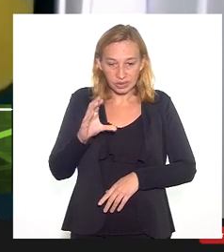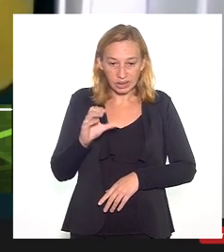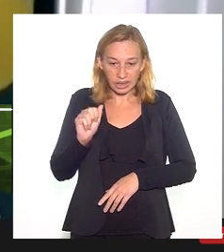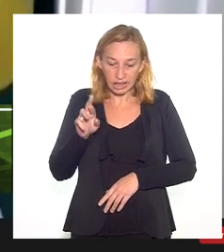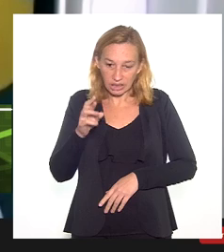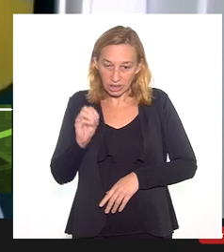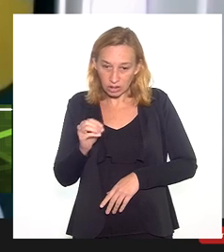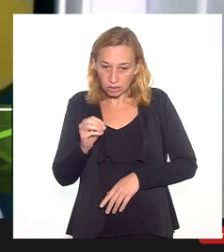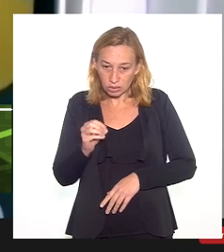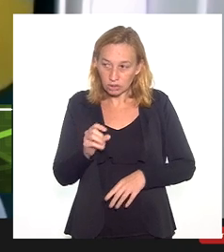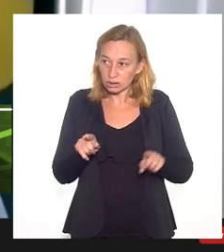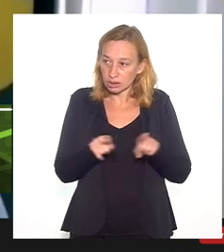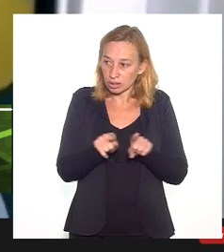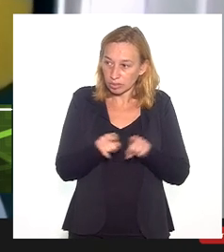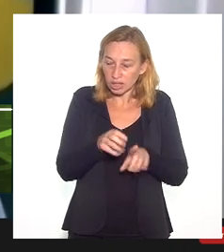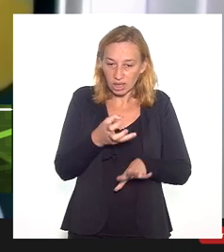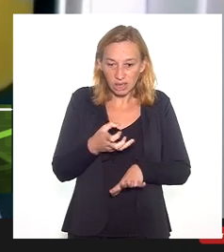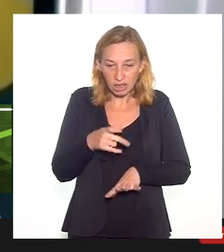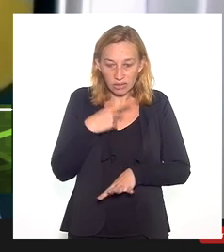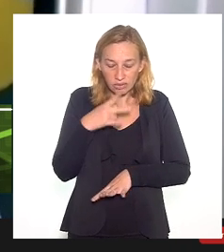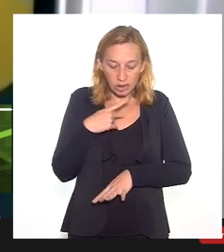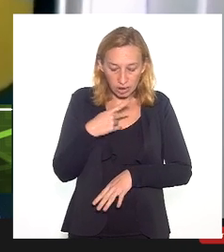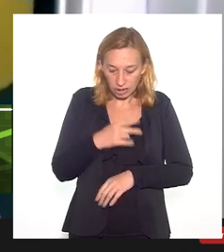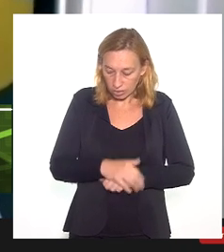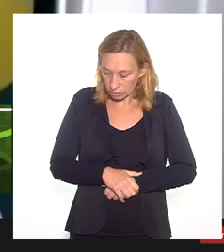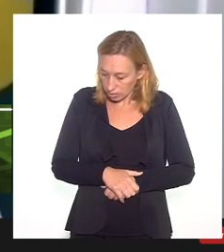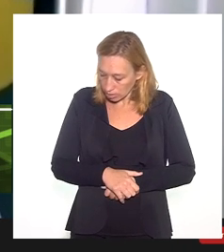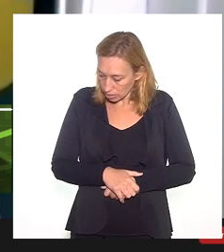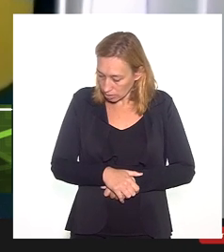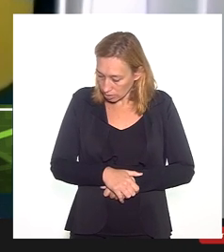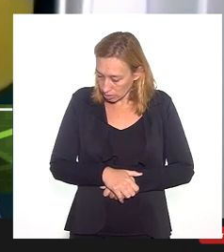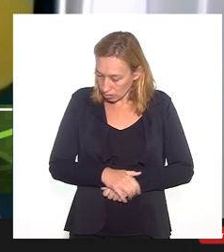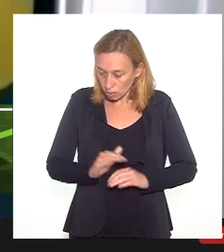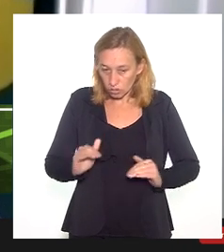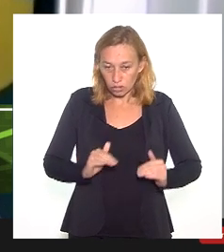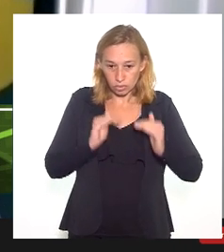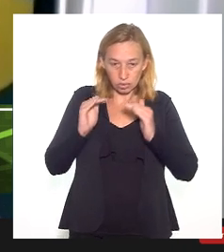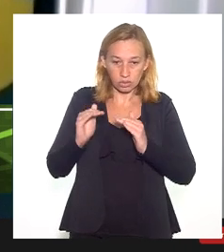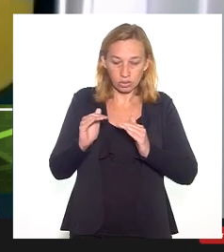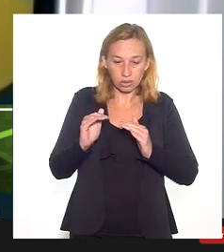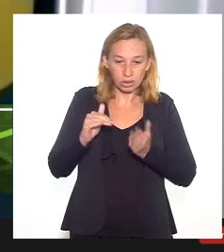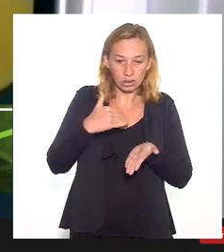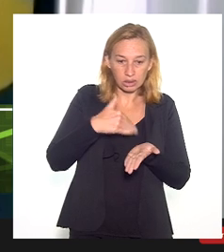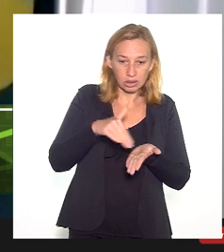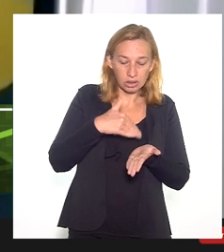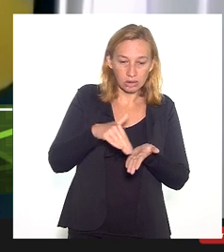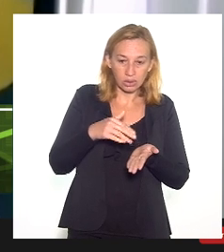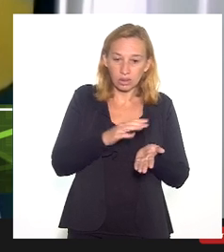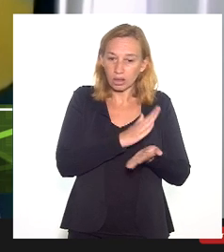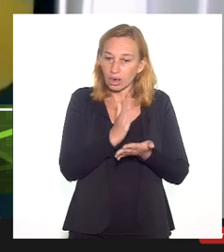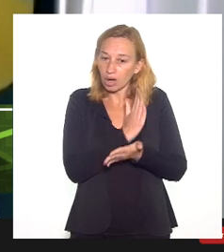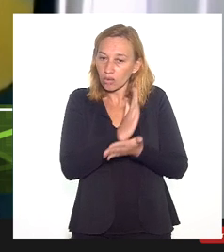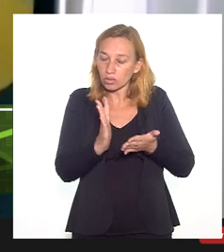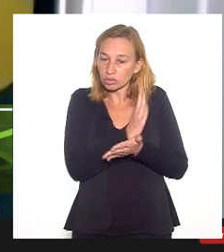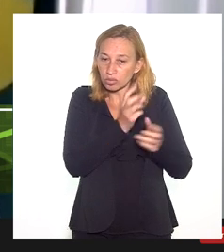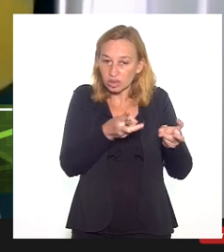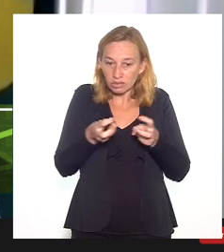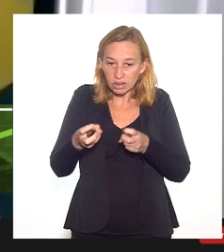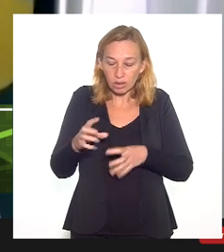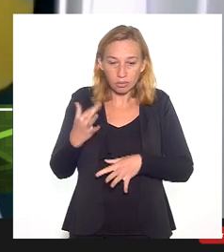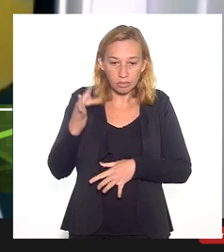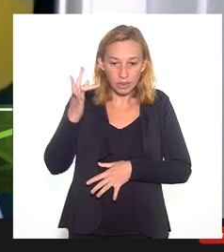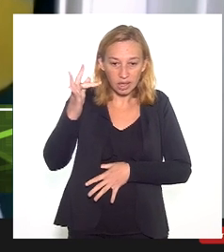presença, e queria deixar já para o subsecretário Edgar Leite, algumas observações muito breves. Primeiro,